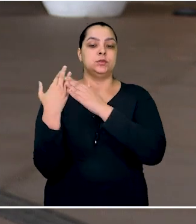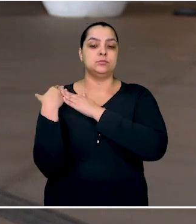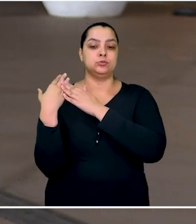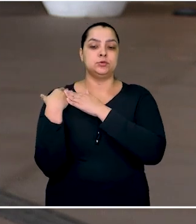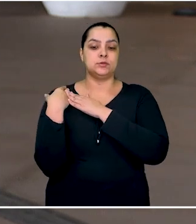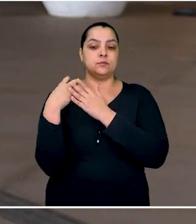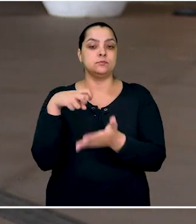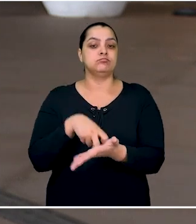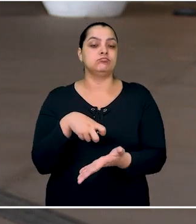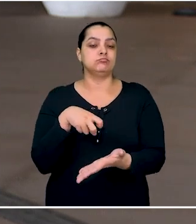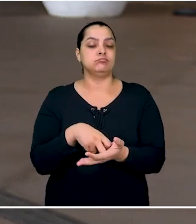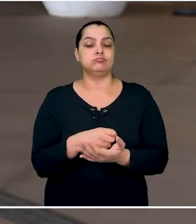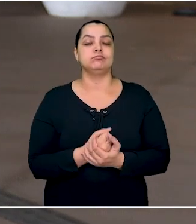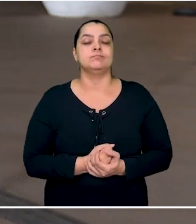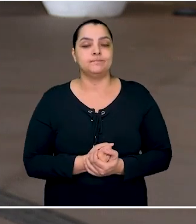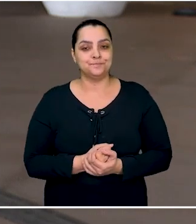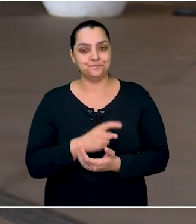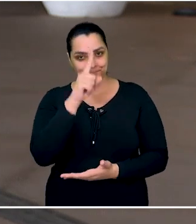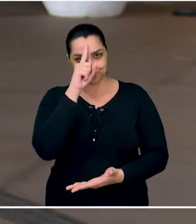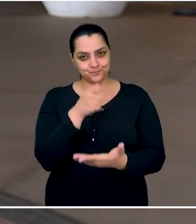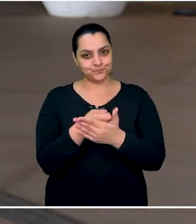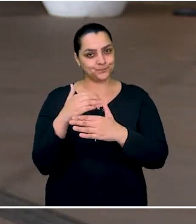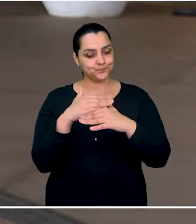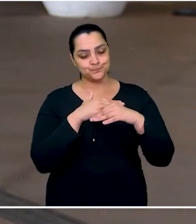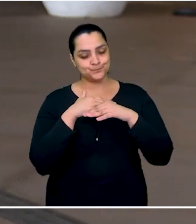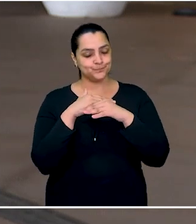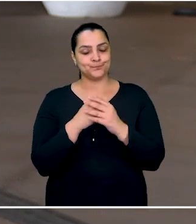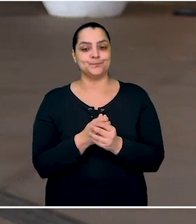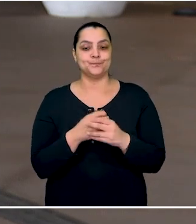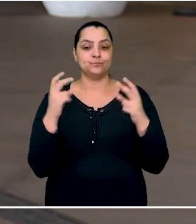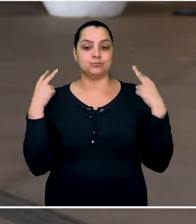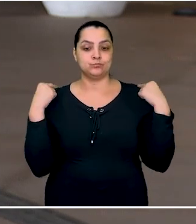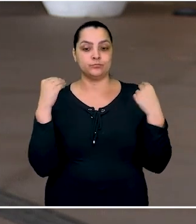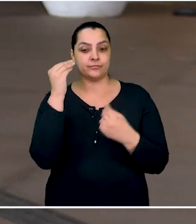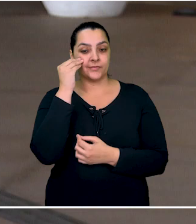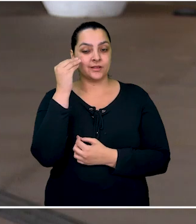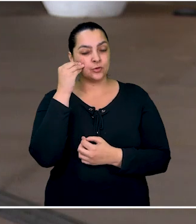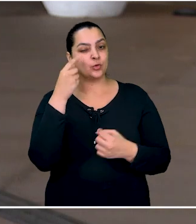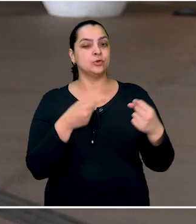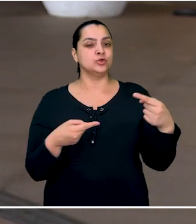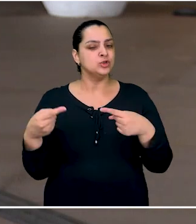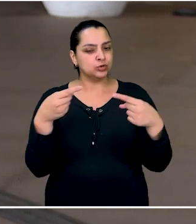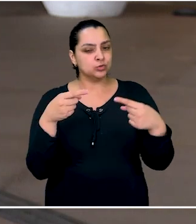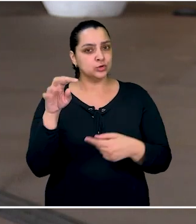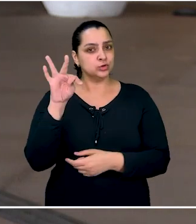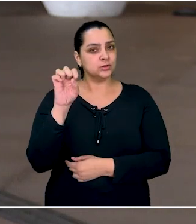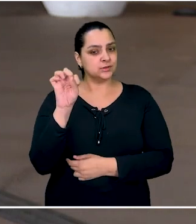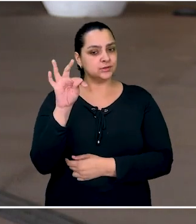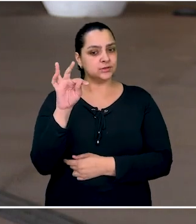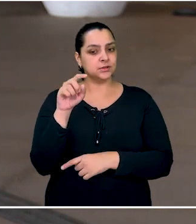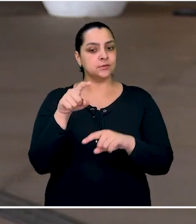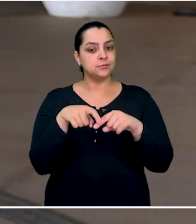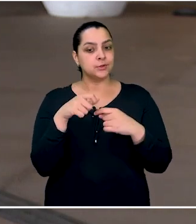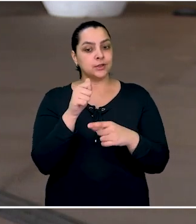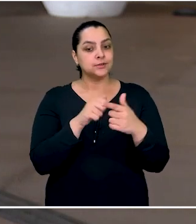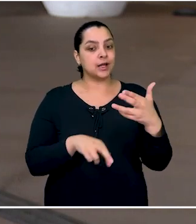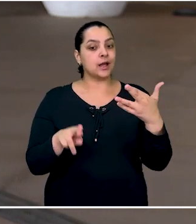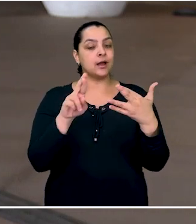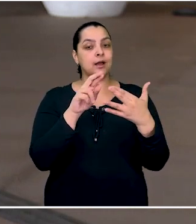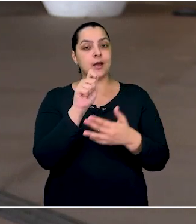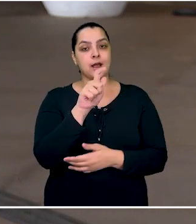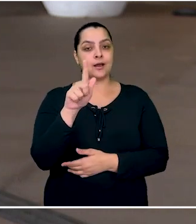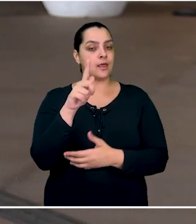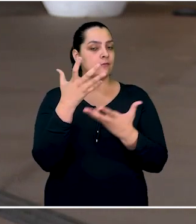responsável pelo cumprimento da sentença. A decisão foi unânime. O motorista tentou rediscutir o caso no TST por meio de agravo